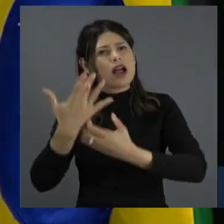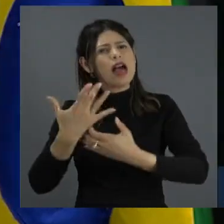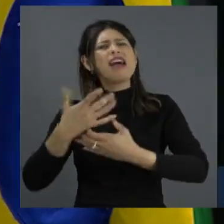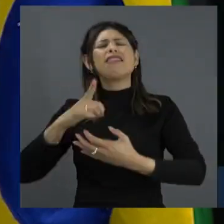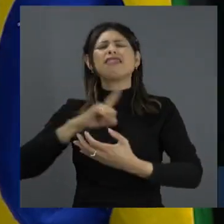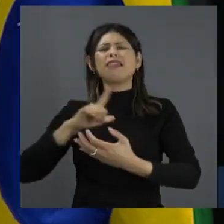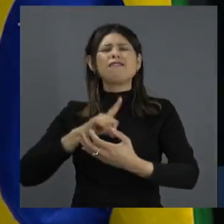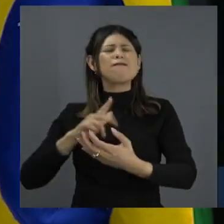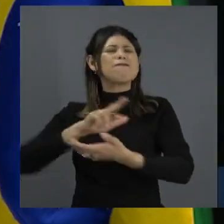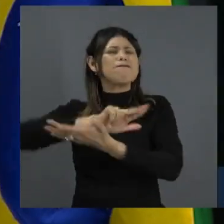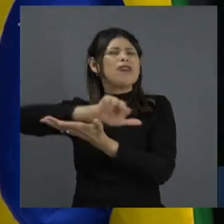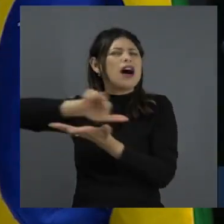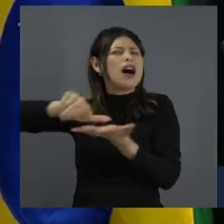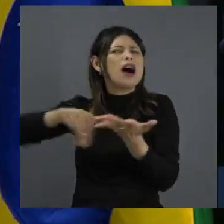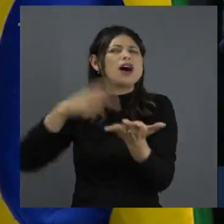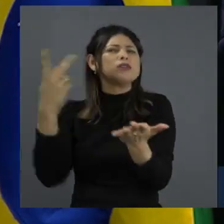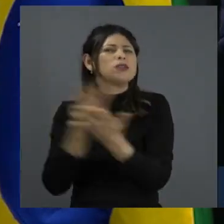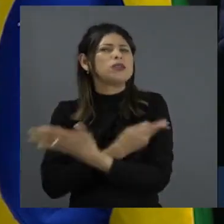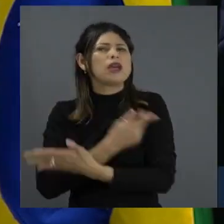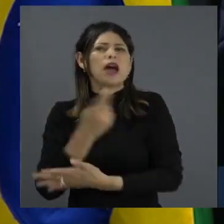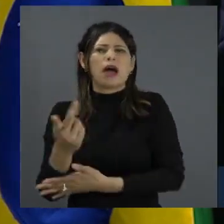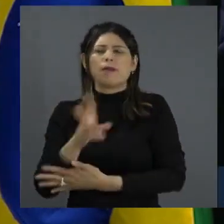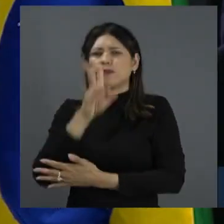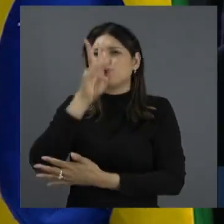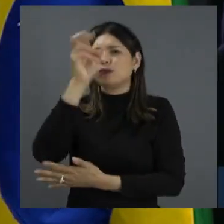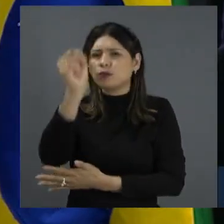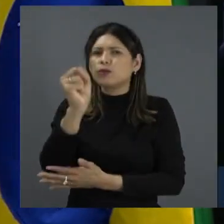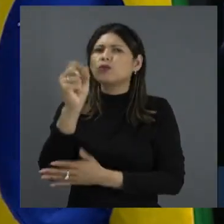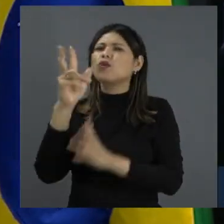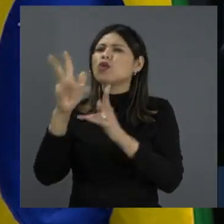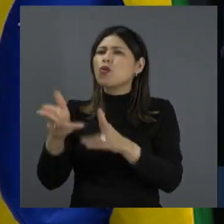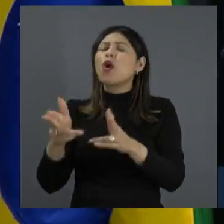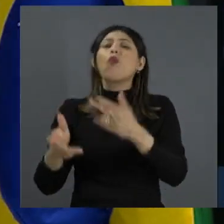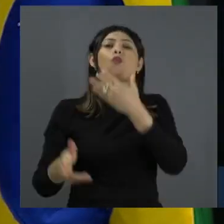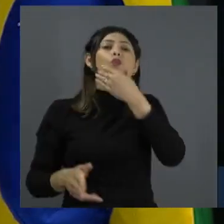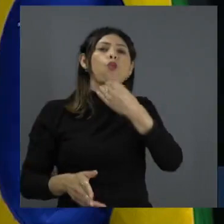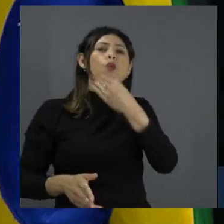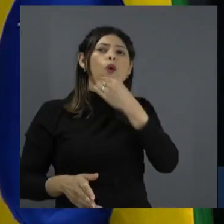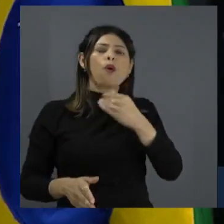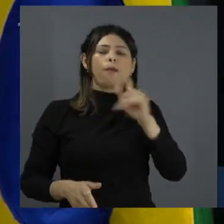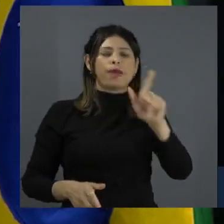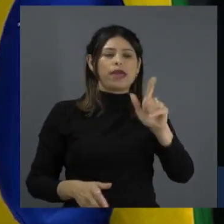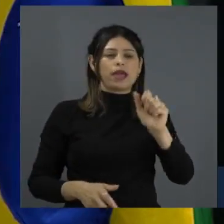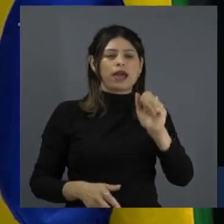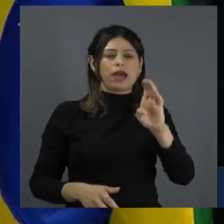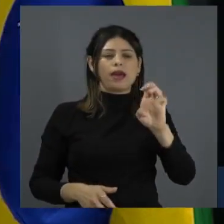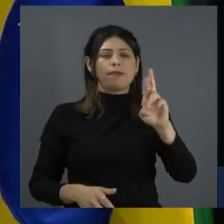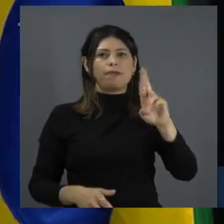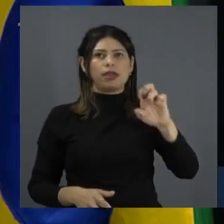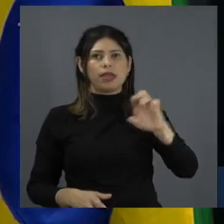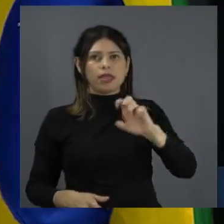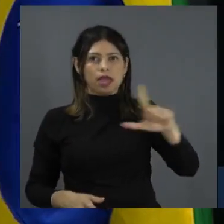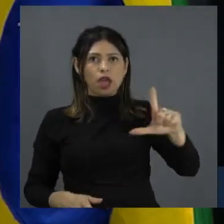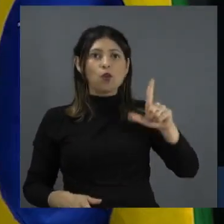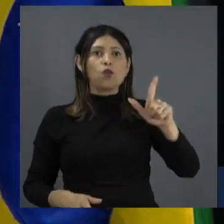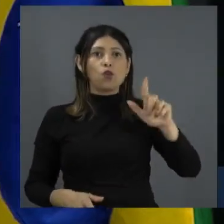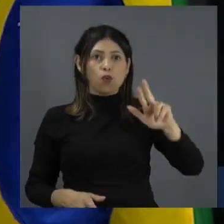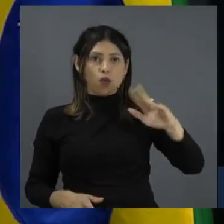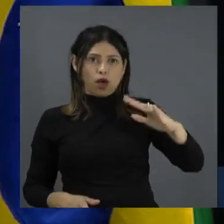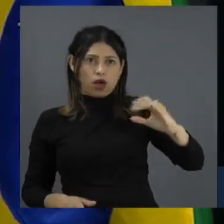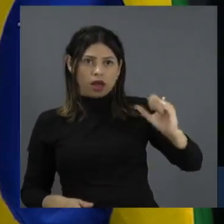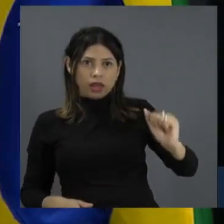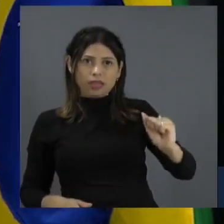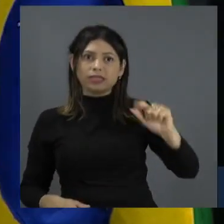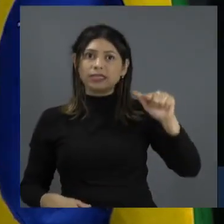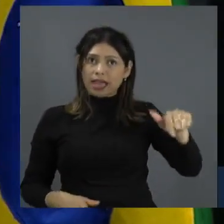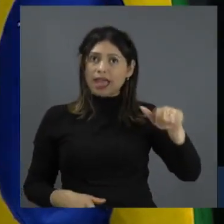abuso, como, por exemplo, Gabriel Lucas Lote Pereira, que consta nos autos que foi